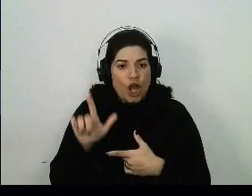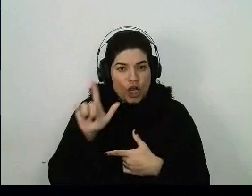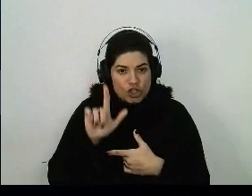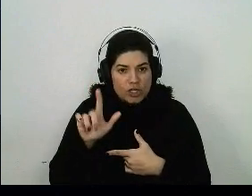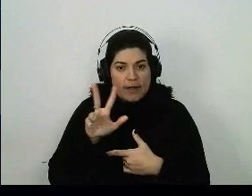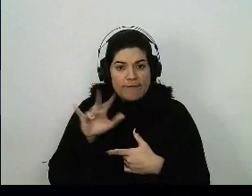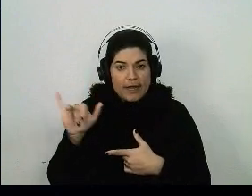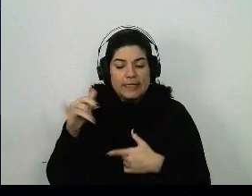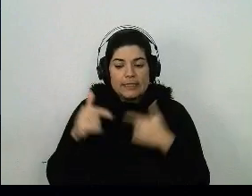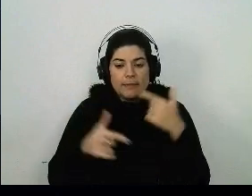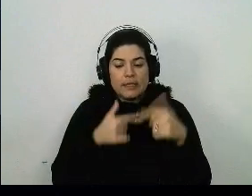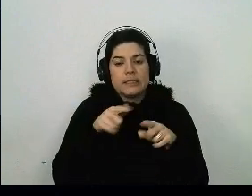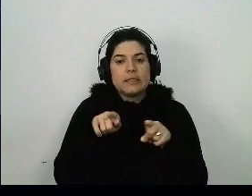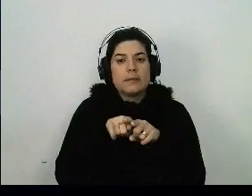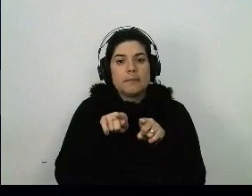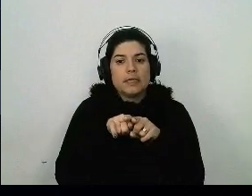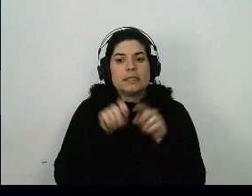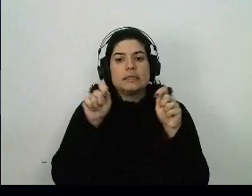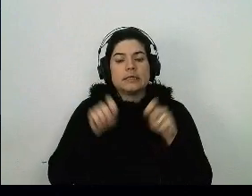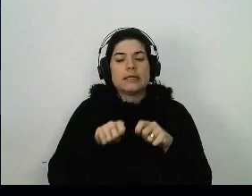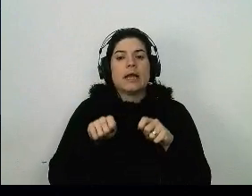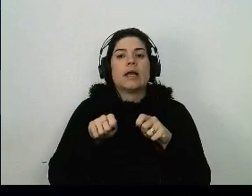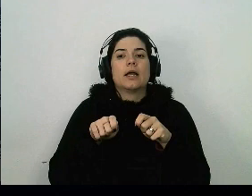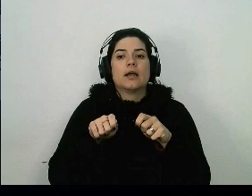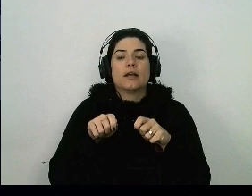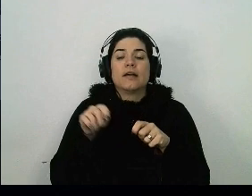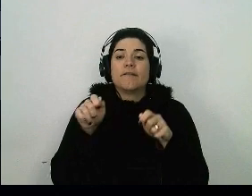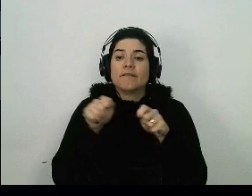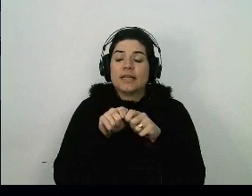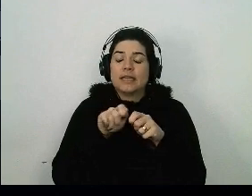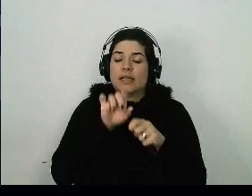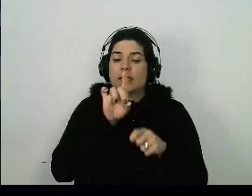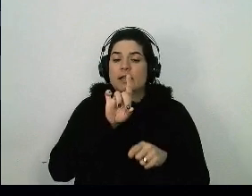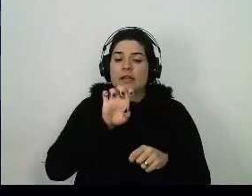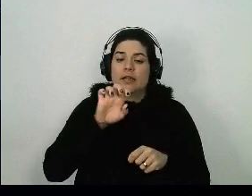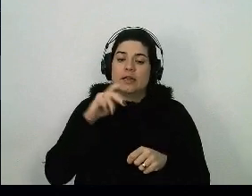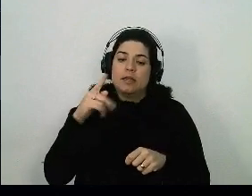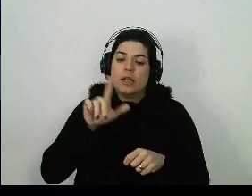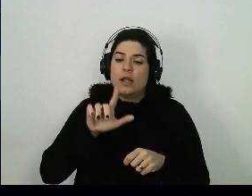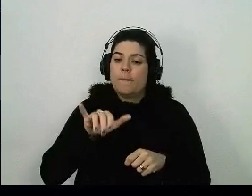deploys das nossas aplicações na própria rede.